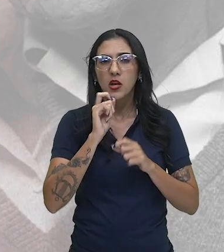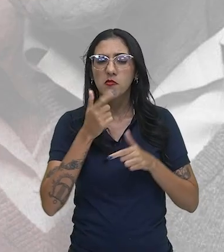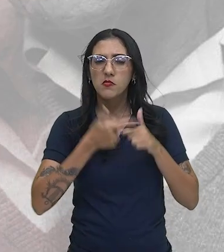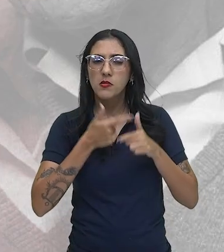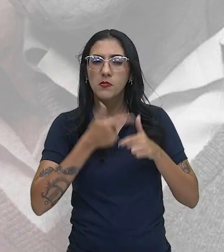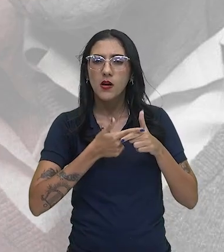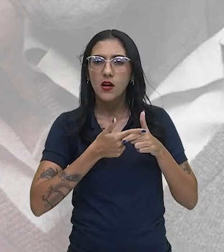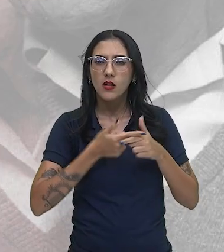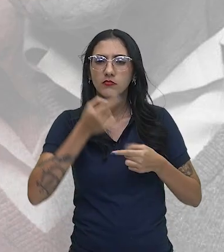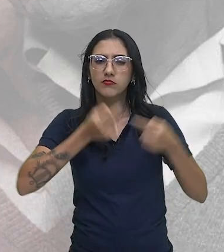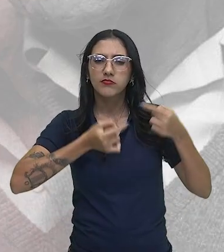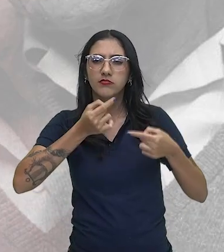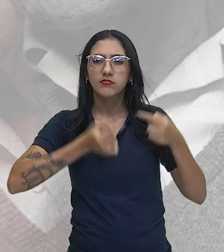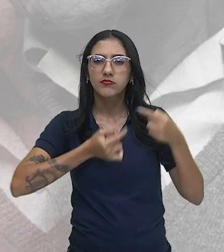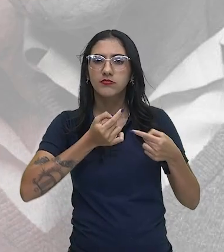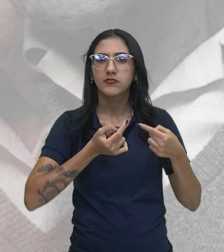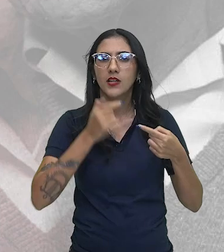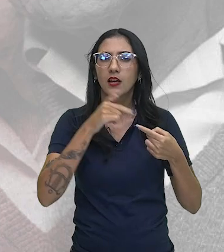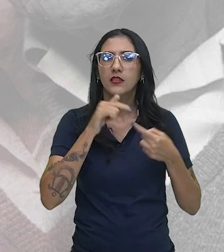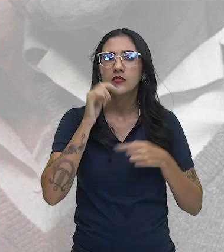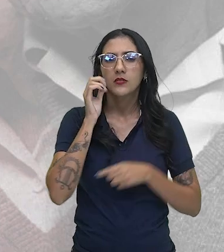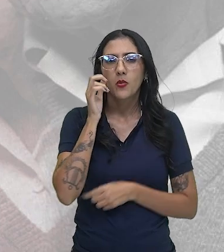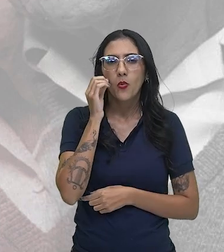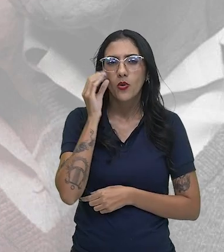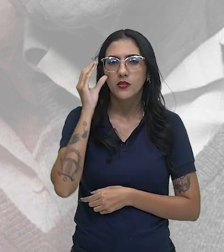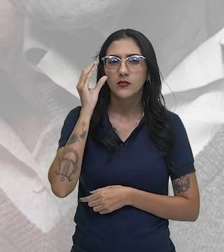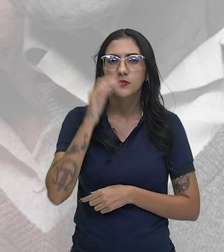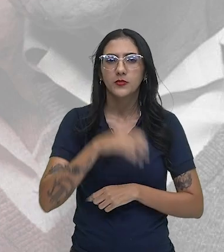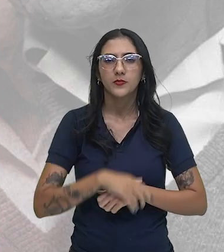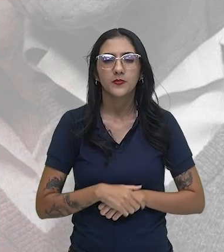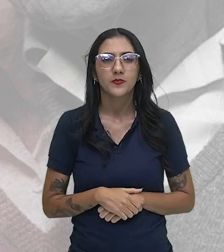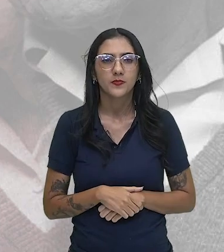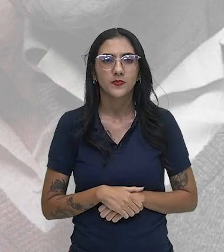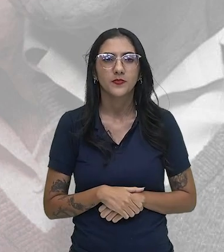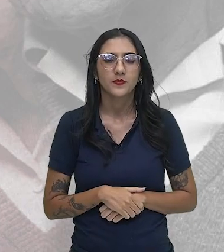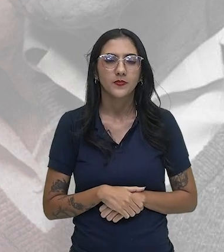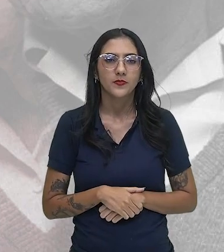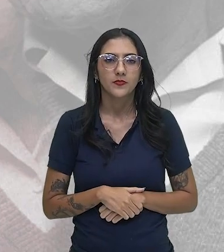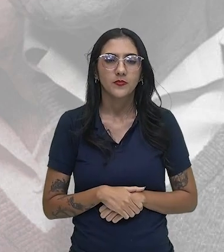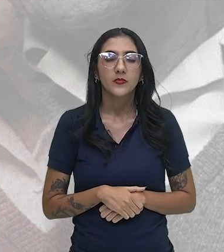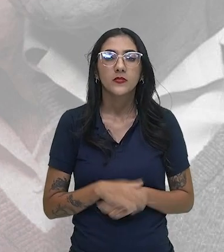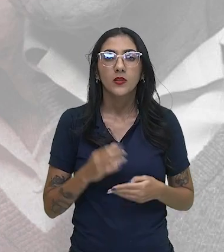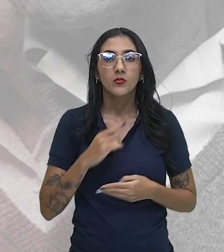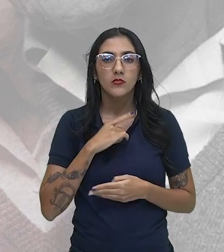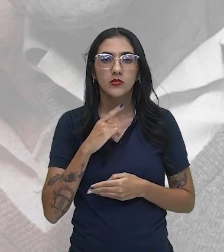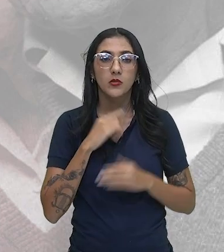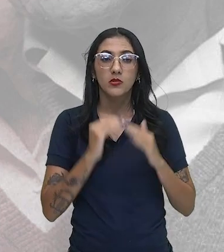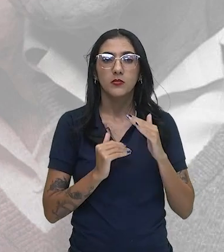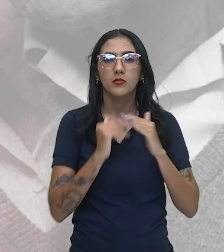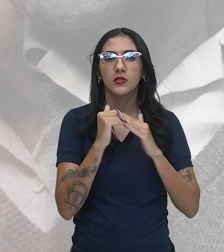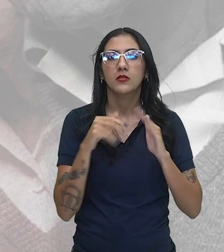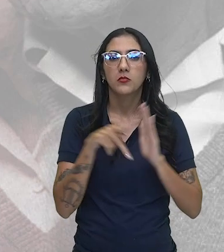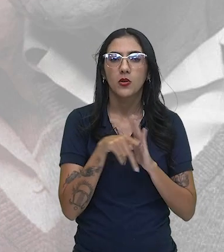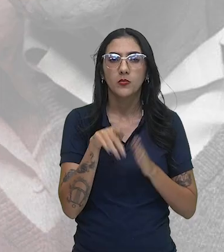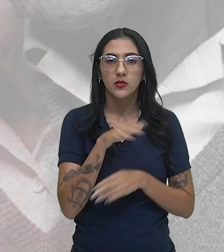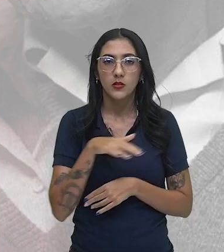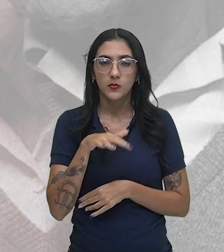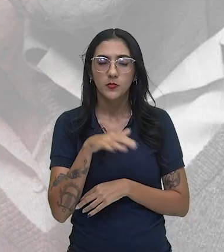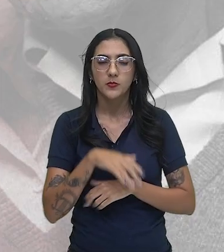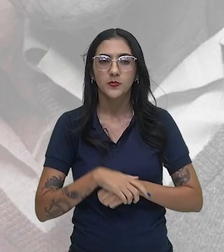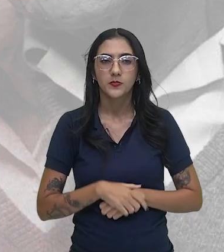questionar, discutir sobre aquele conhecimento ali. Então, existe um limite da comprovação científica.